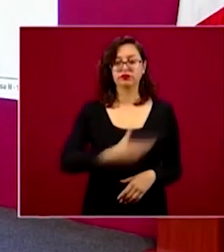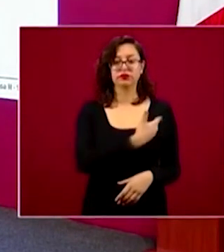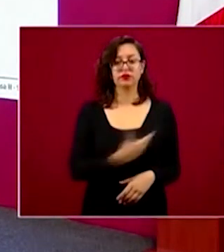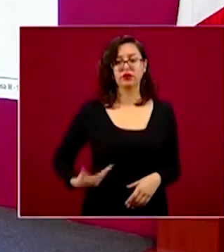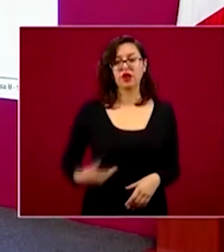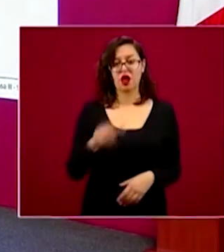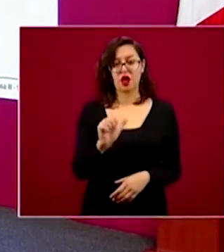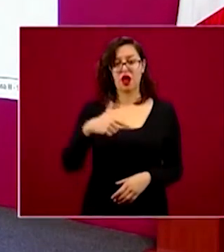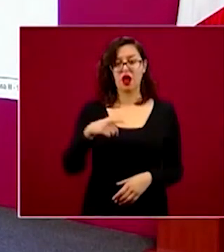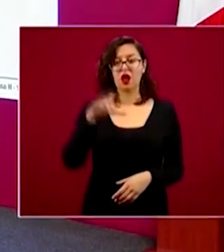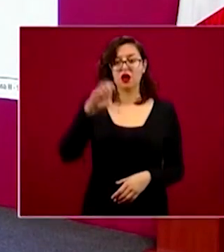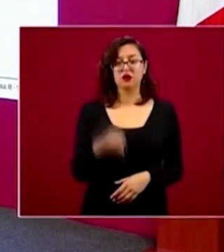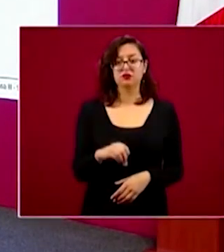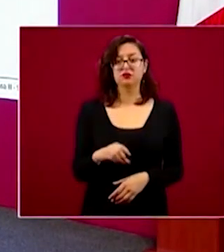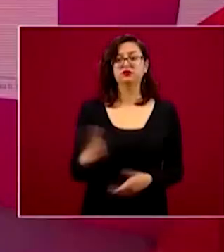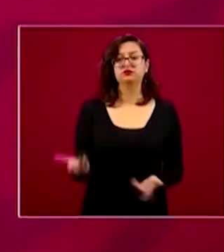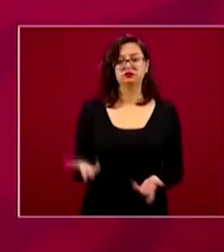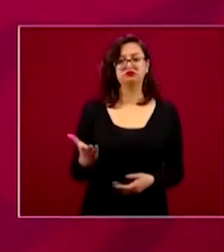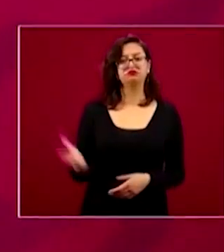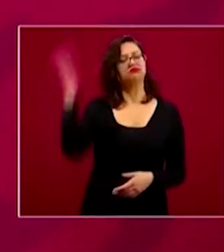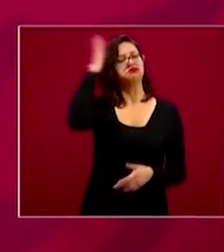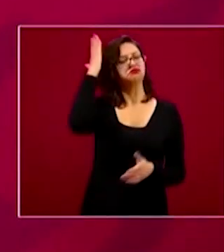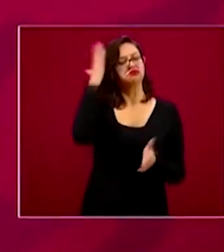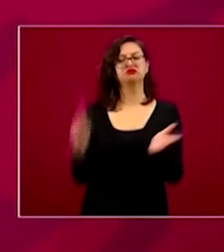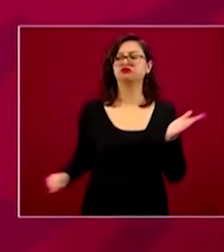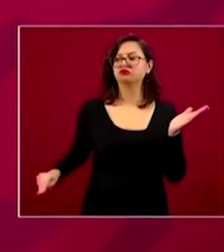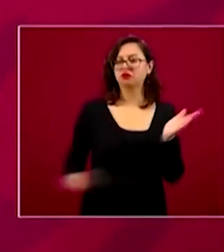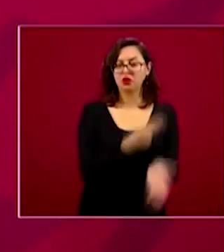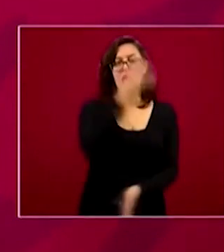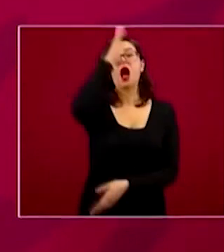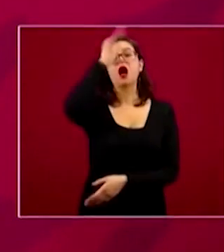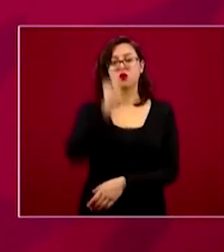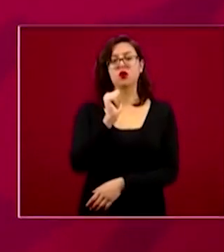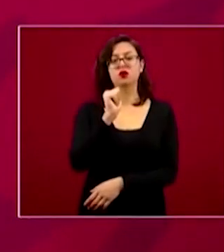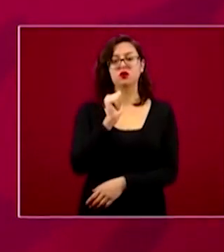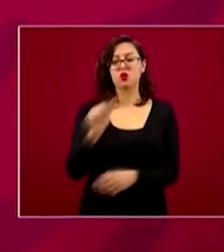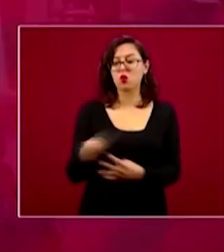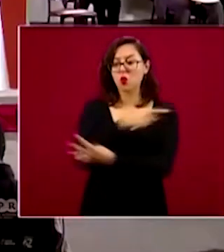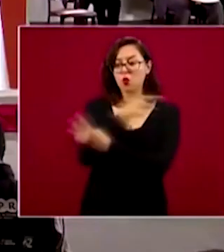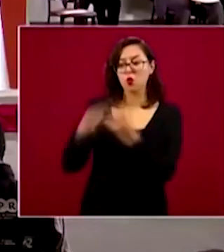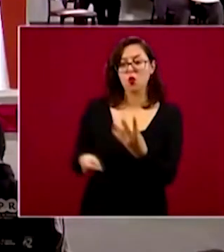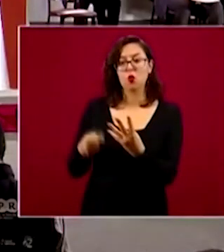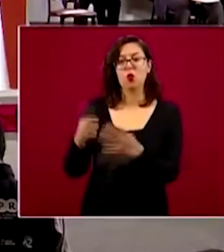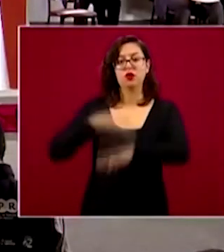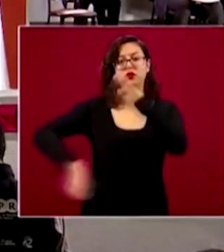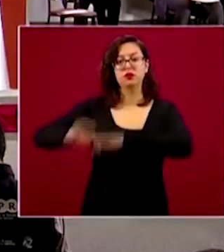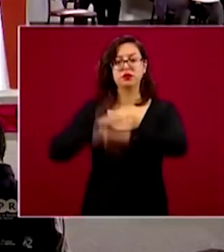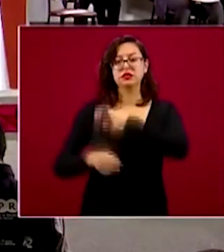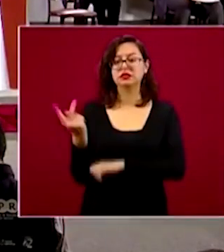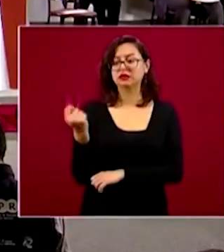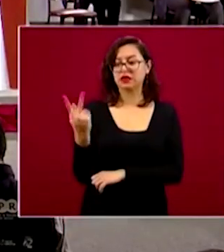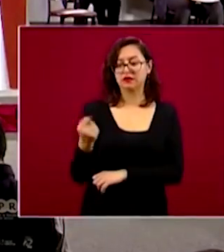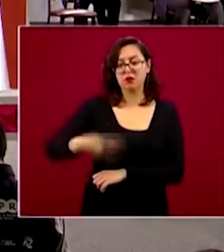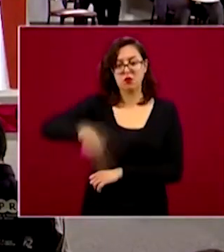o ministro de Educação Esteban Moctezuma, hamuto co direção executivo Televisão Azteca, inclui rede televisão